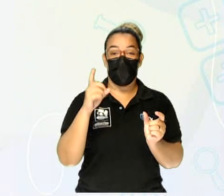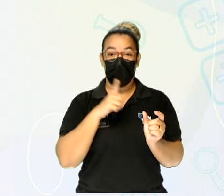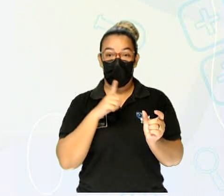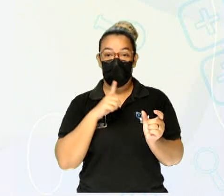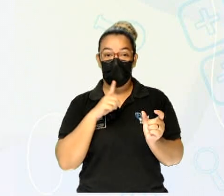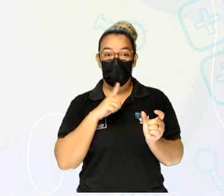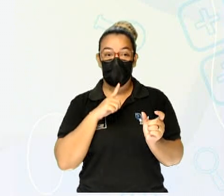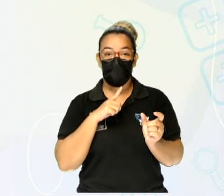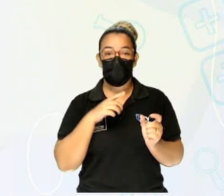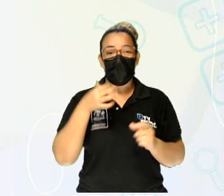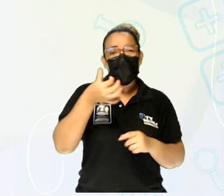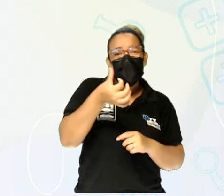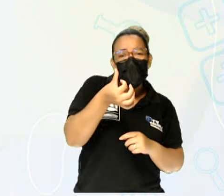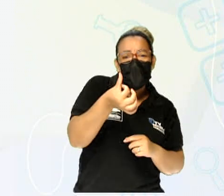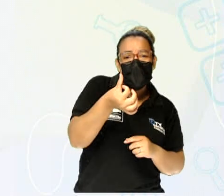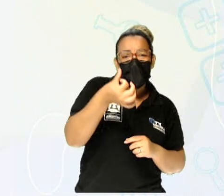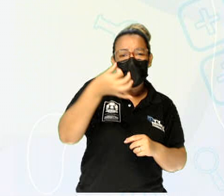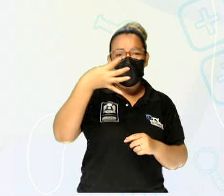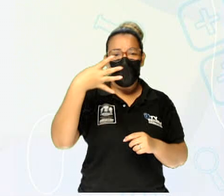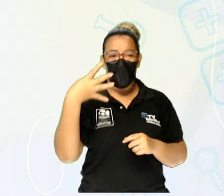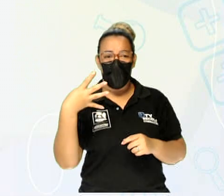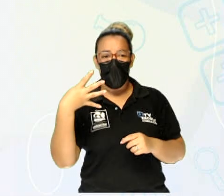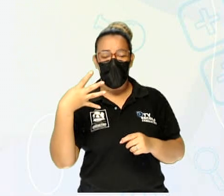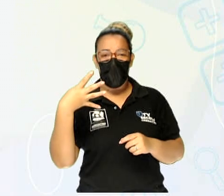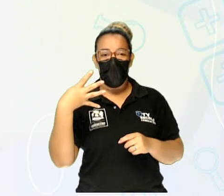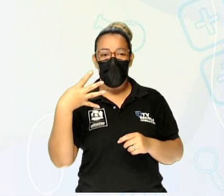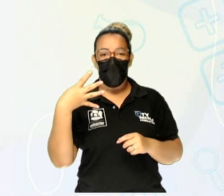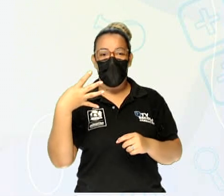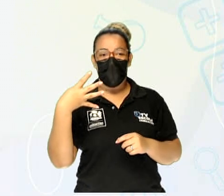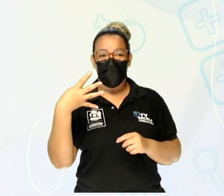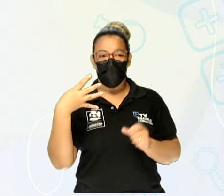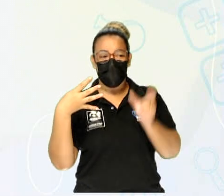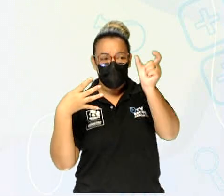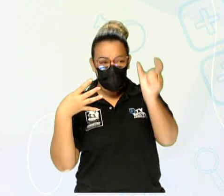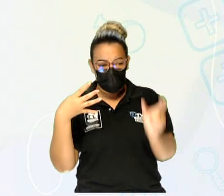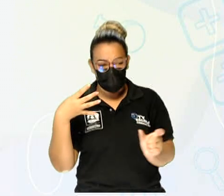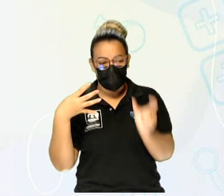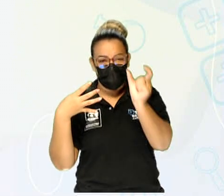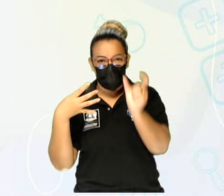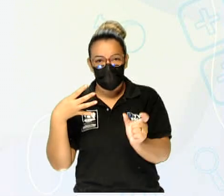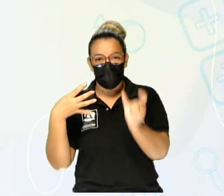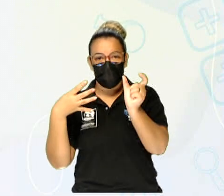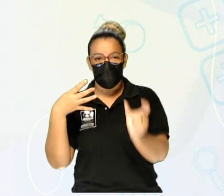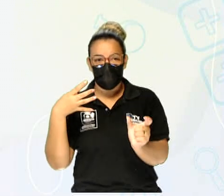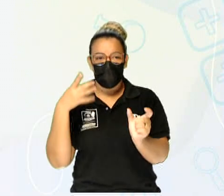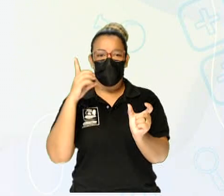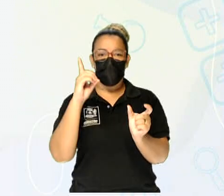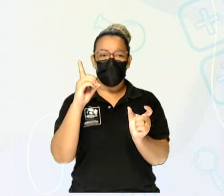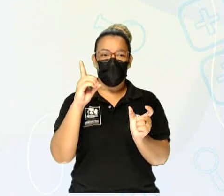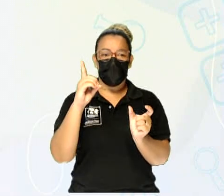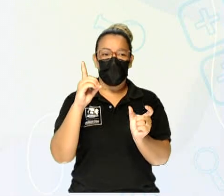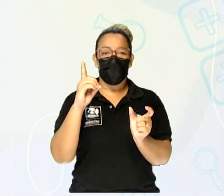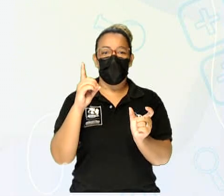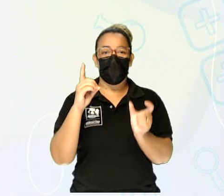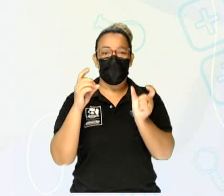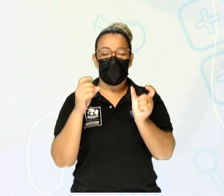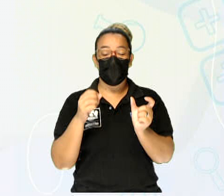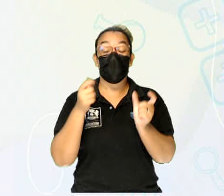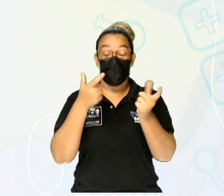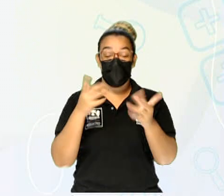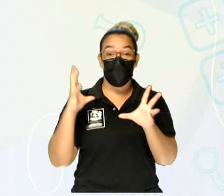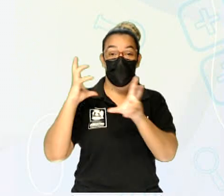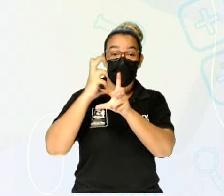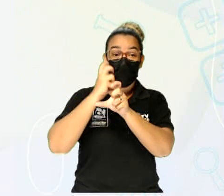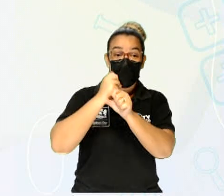o número 64. Nós temos 6 dezenas e 4 unidades, formando